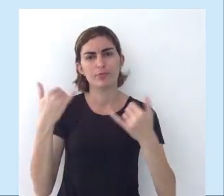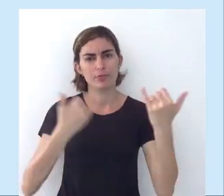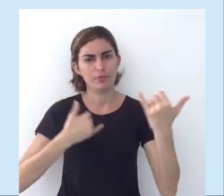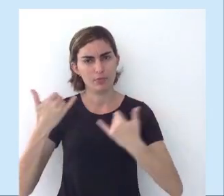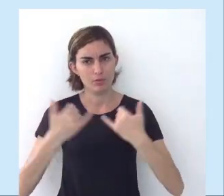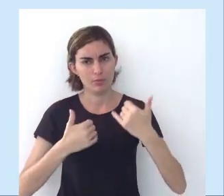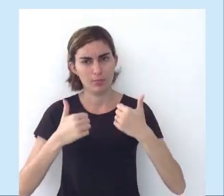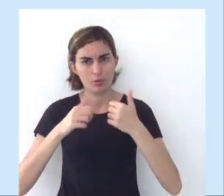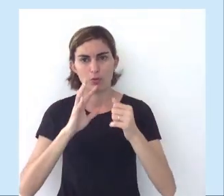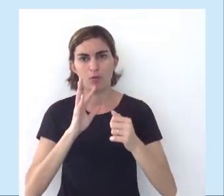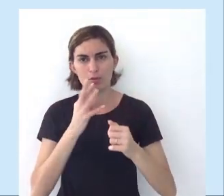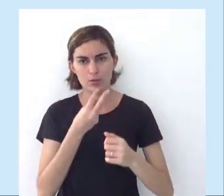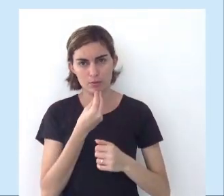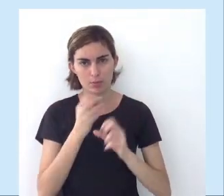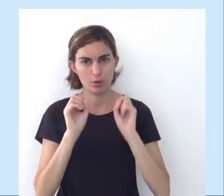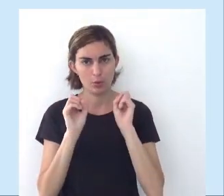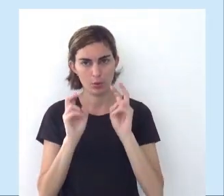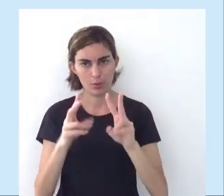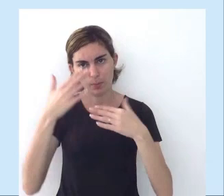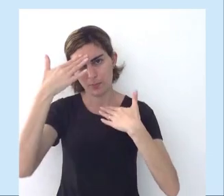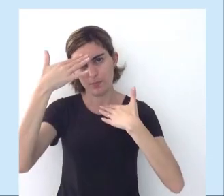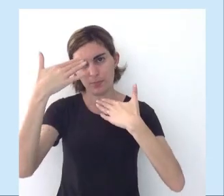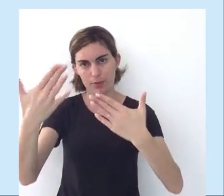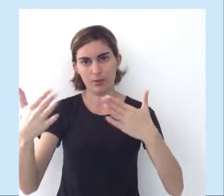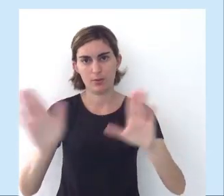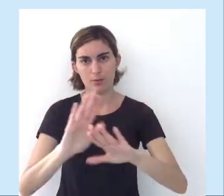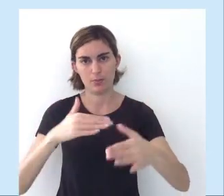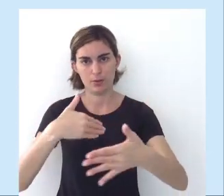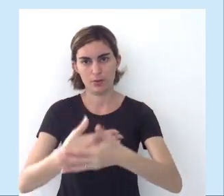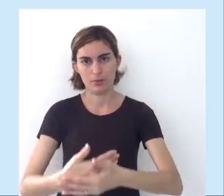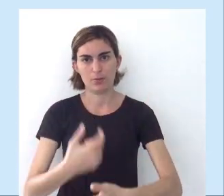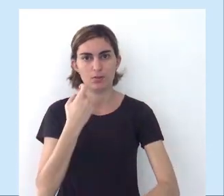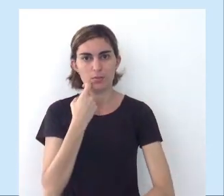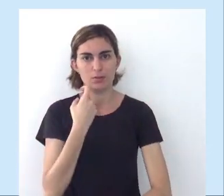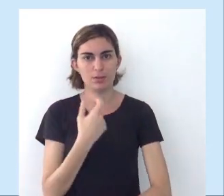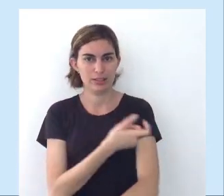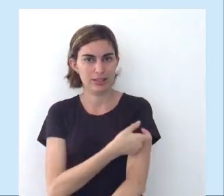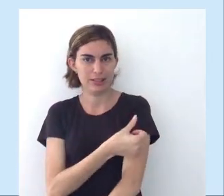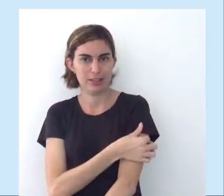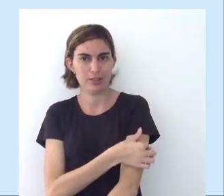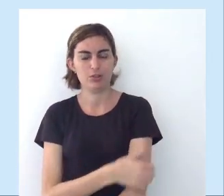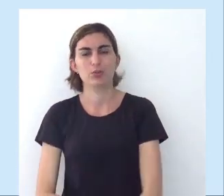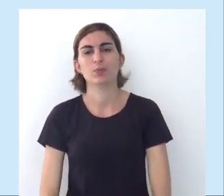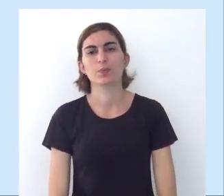a informação, tá? O conhecimento. Ok, gente? Obrigado e até a próxima, sexto ano.